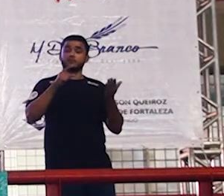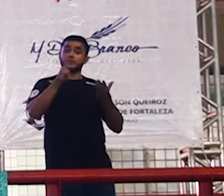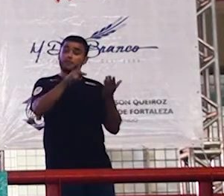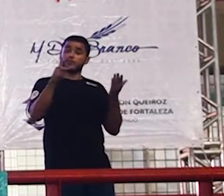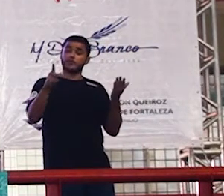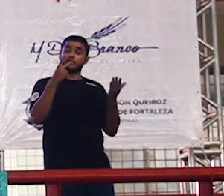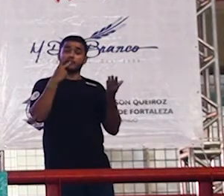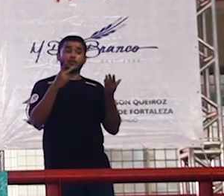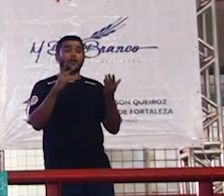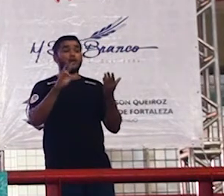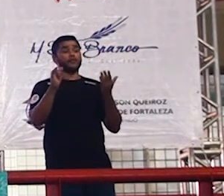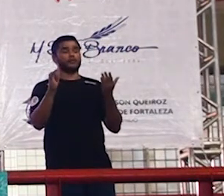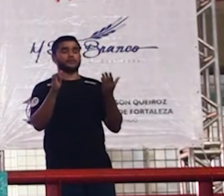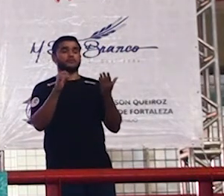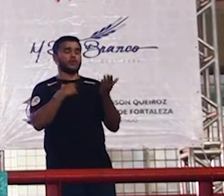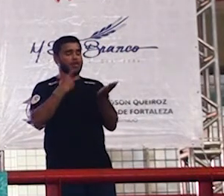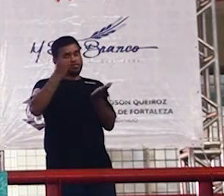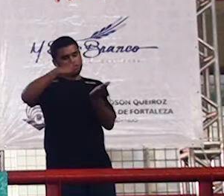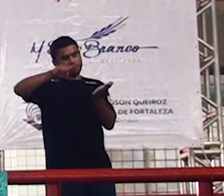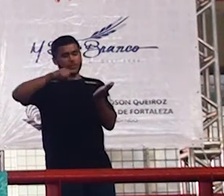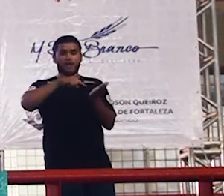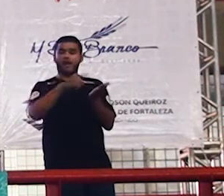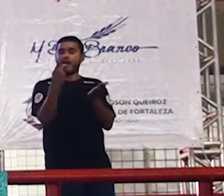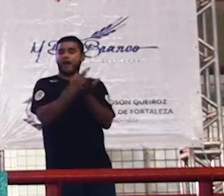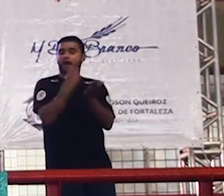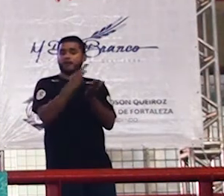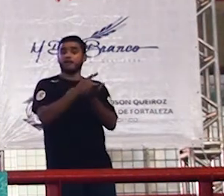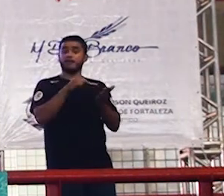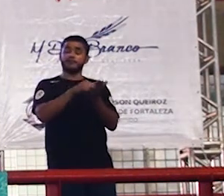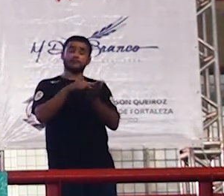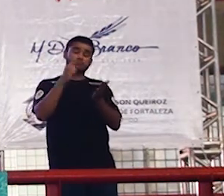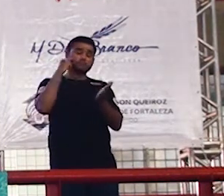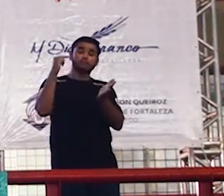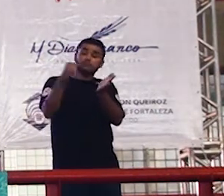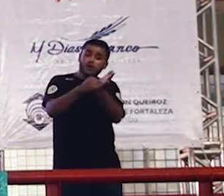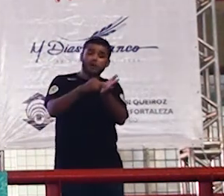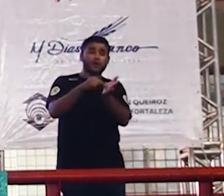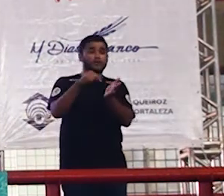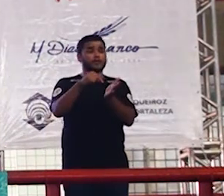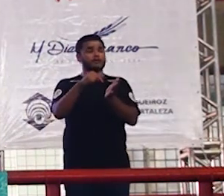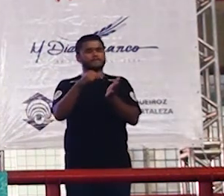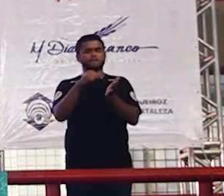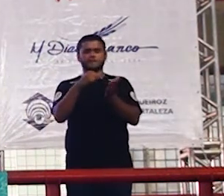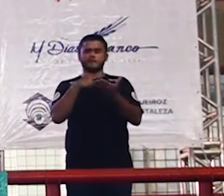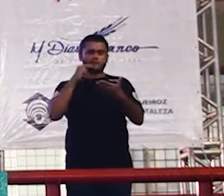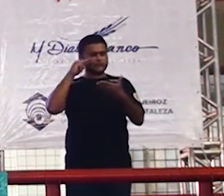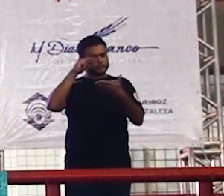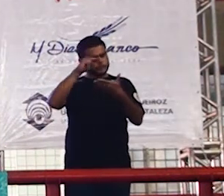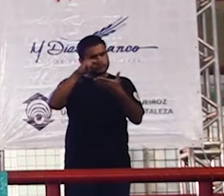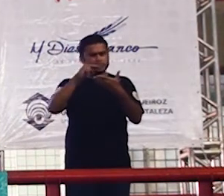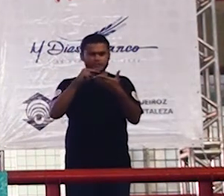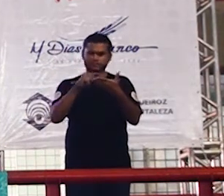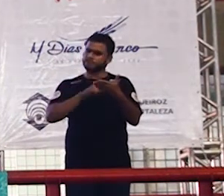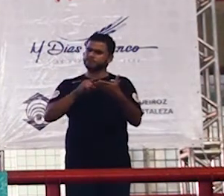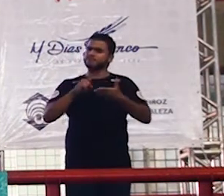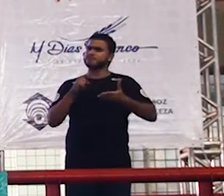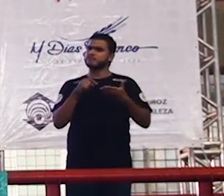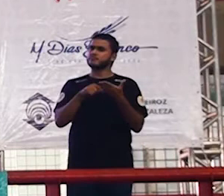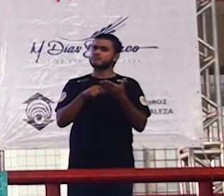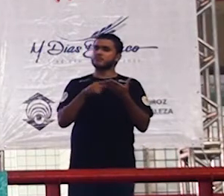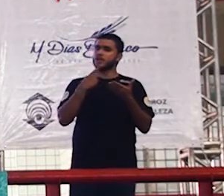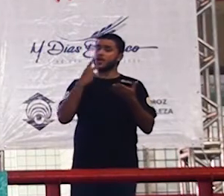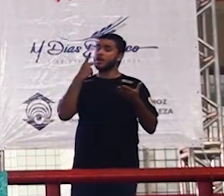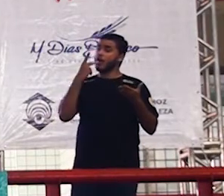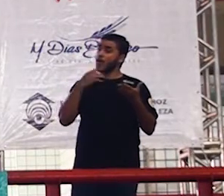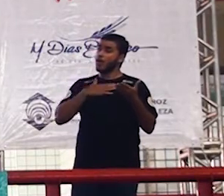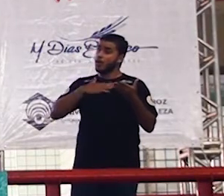professor marcar uma passagem como errada, apontando que a passagem ficou ambígua, aí você olha, lê, professor, mas eu